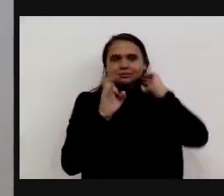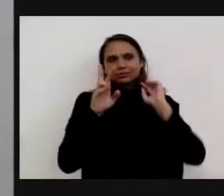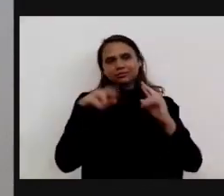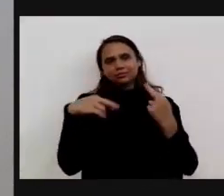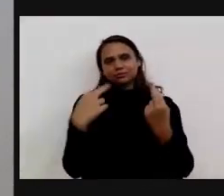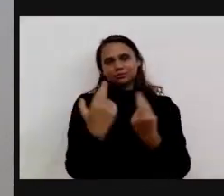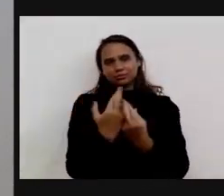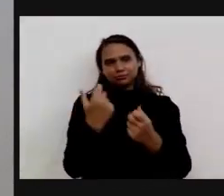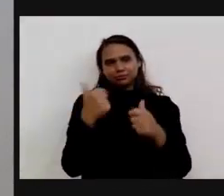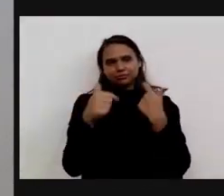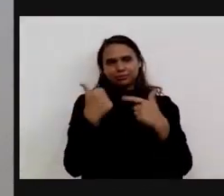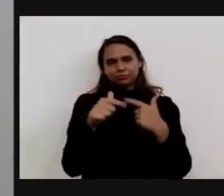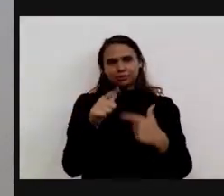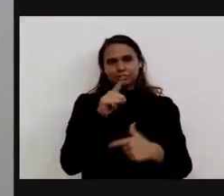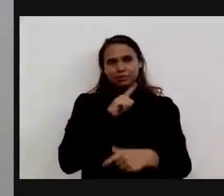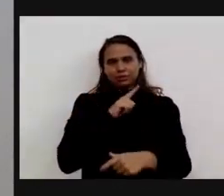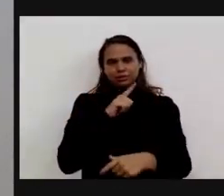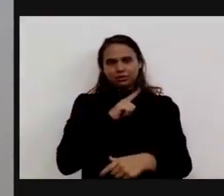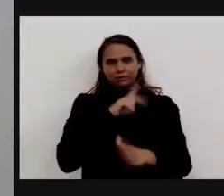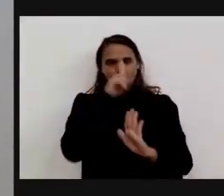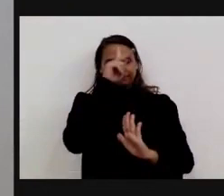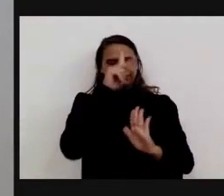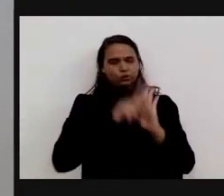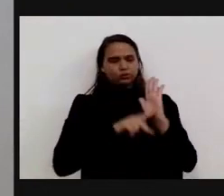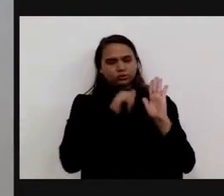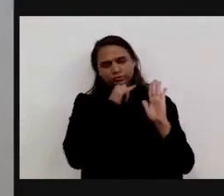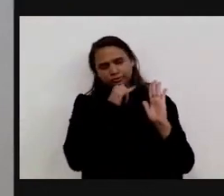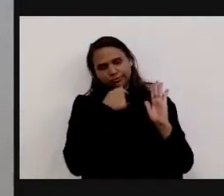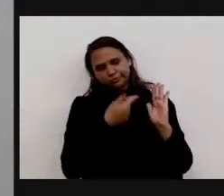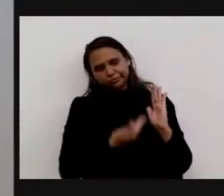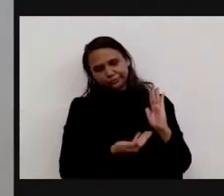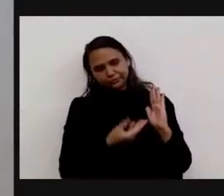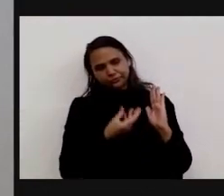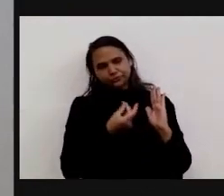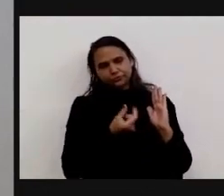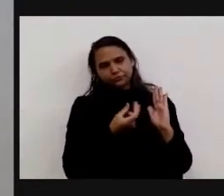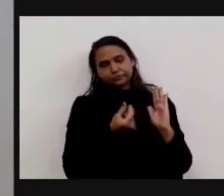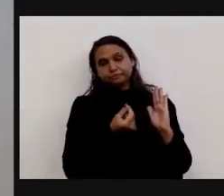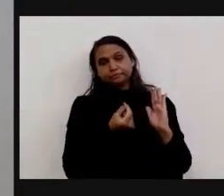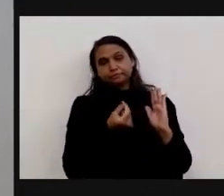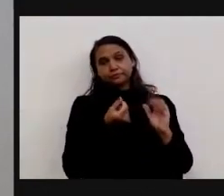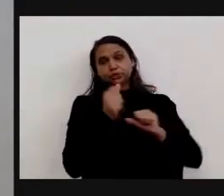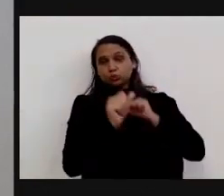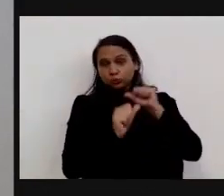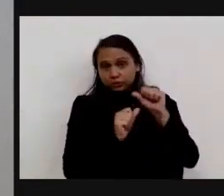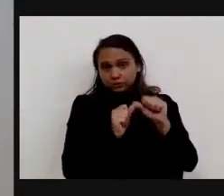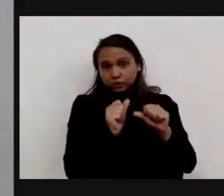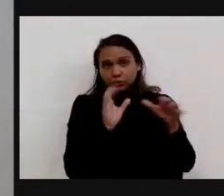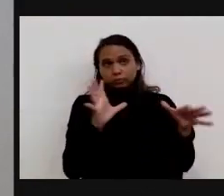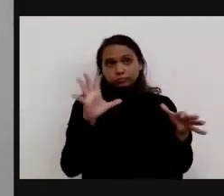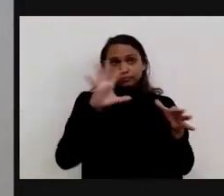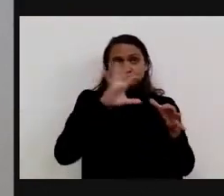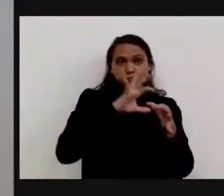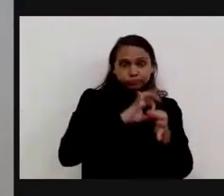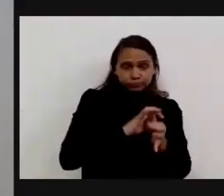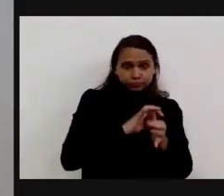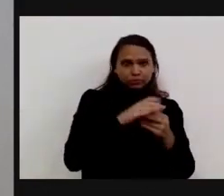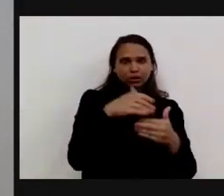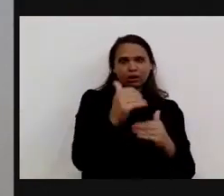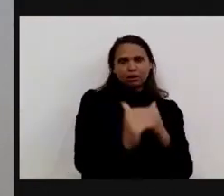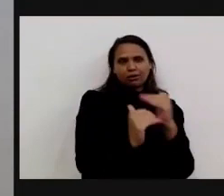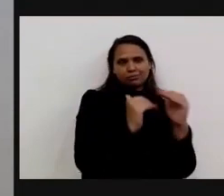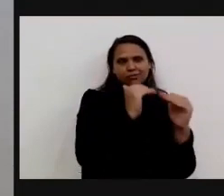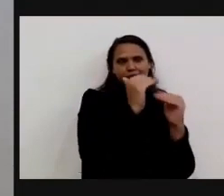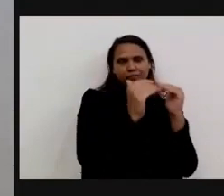reunião de trabalho que tem a ver com o projeto por exemplo de inovação relacionado a engajamento e a